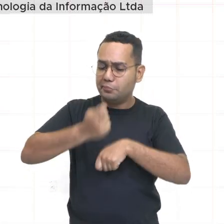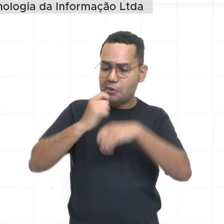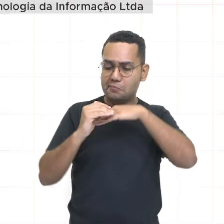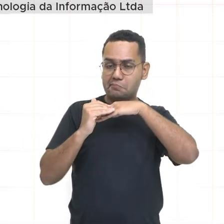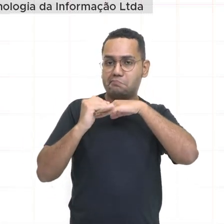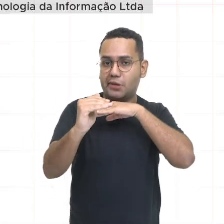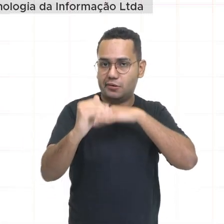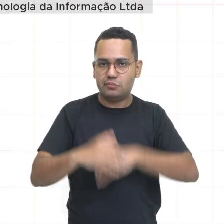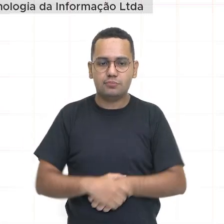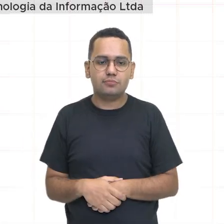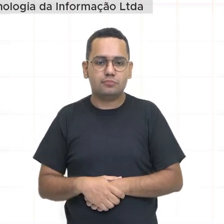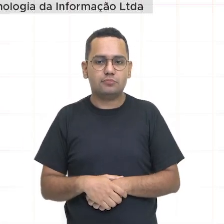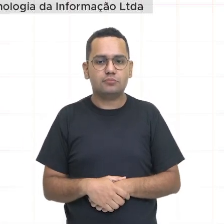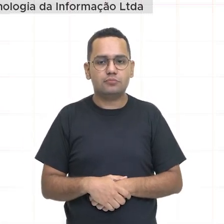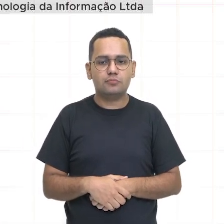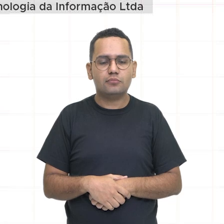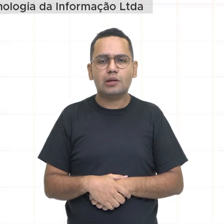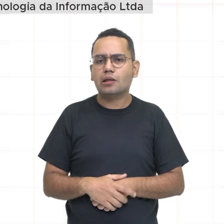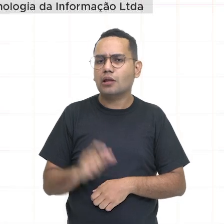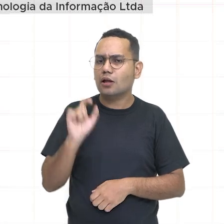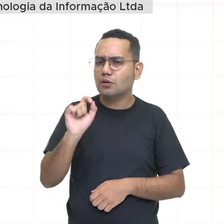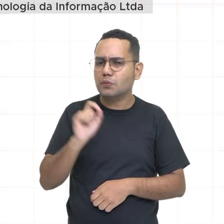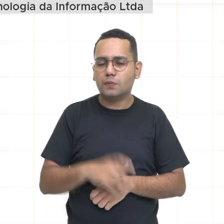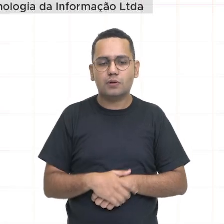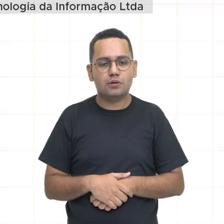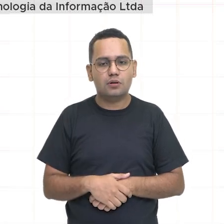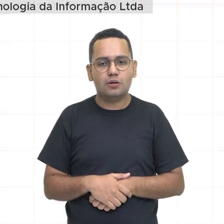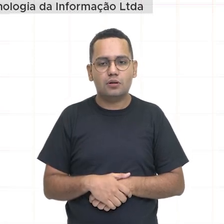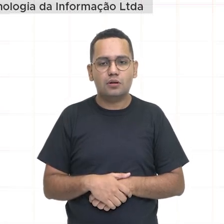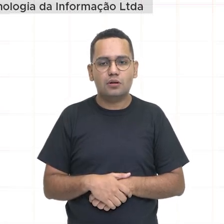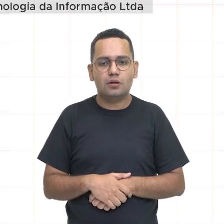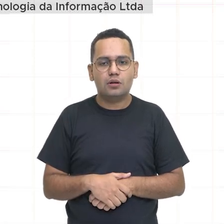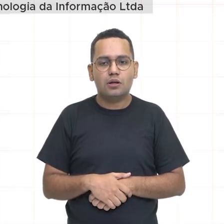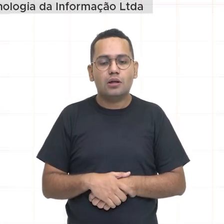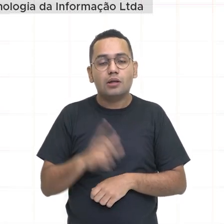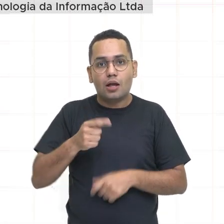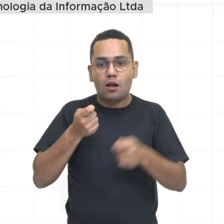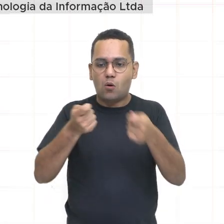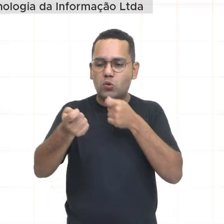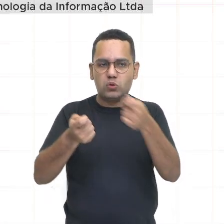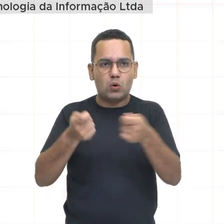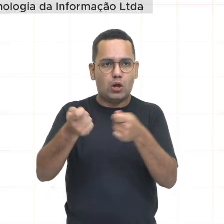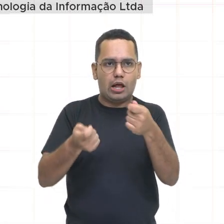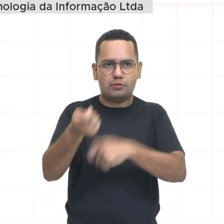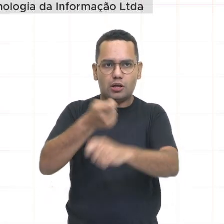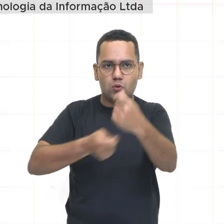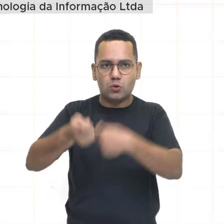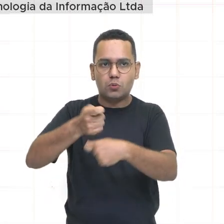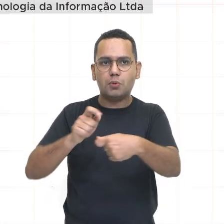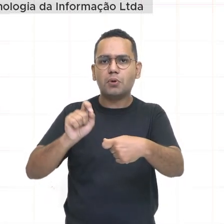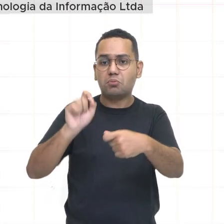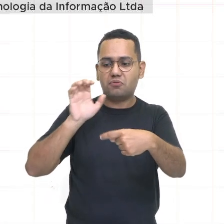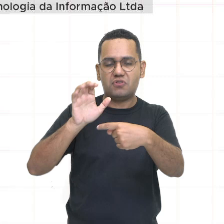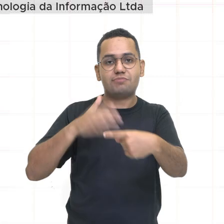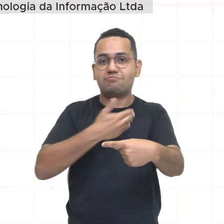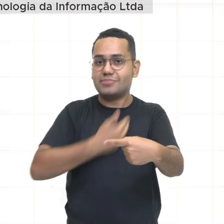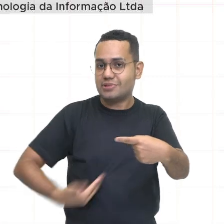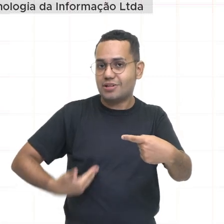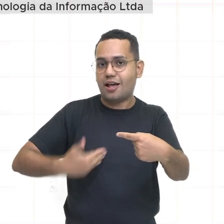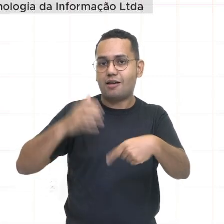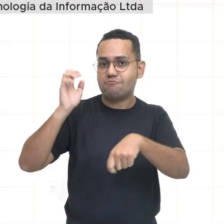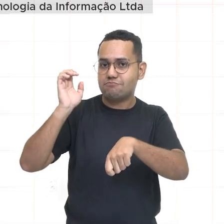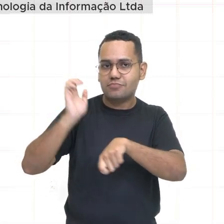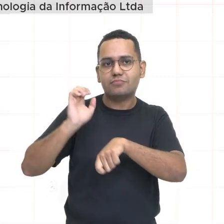temos o controle centralizado da economia pelo Estado. Também vamos observar a